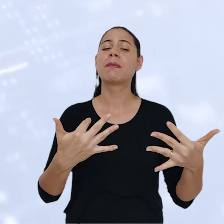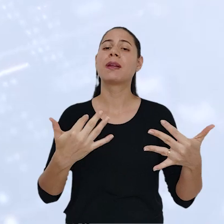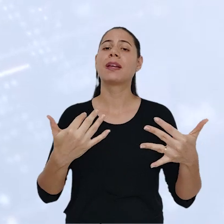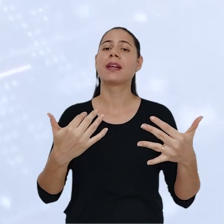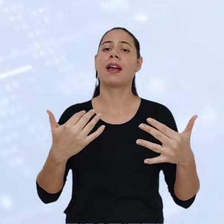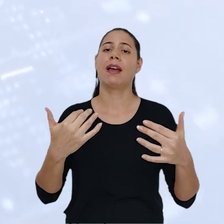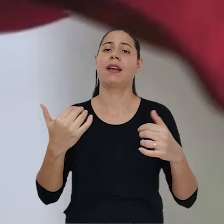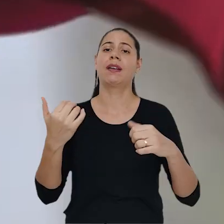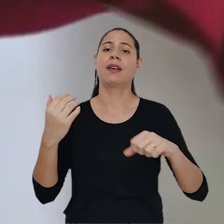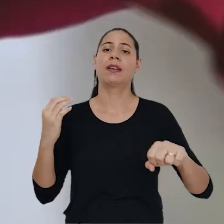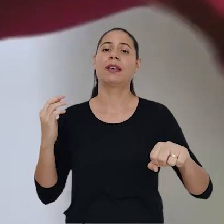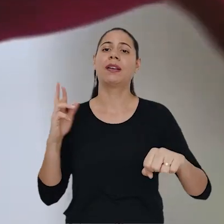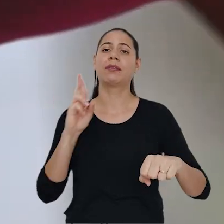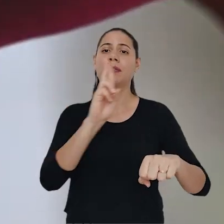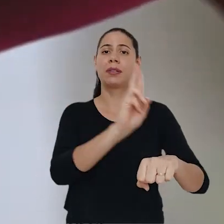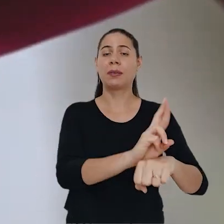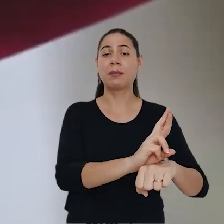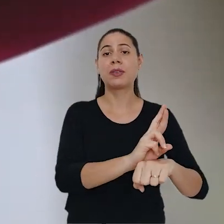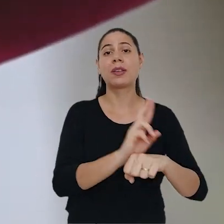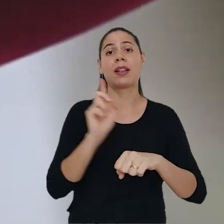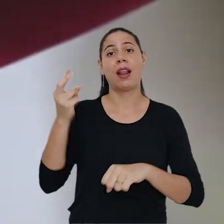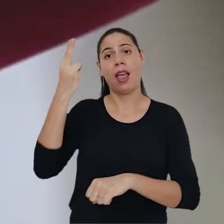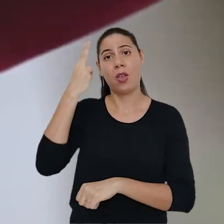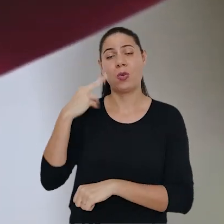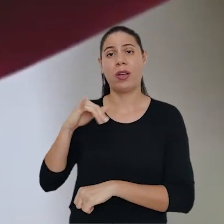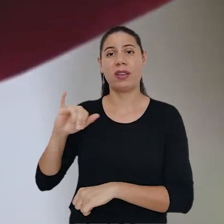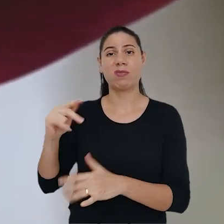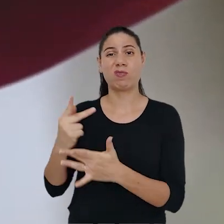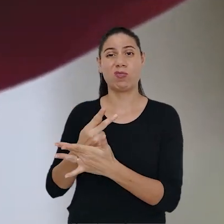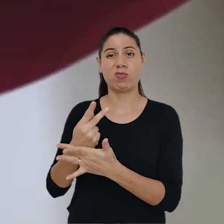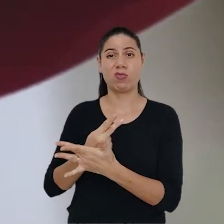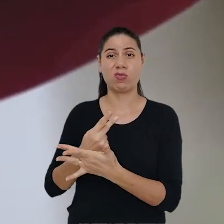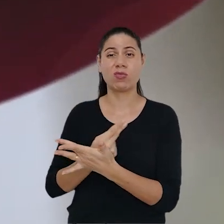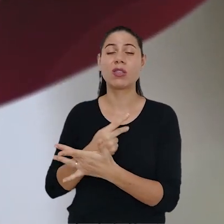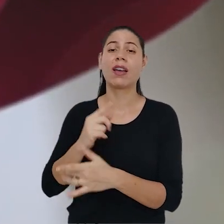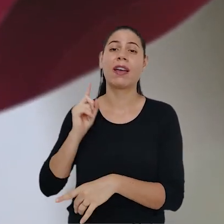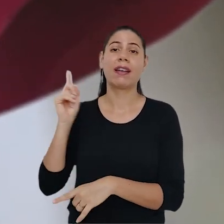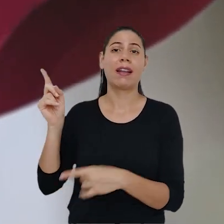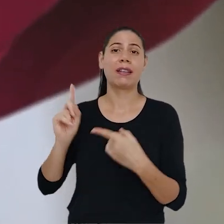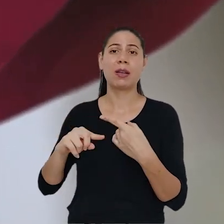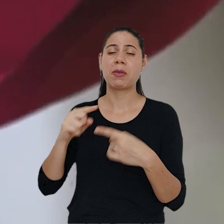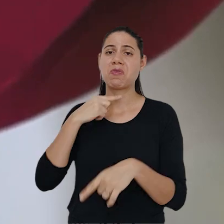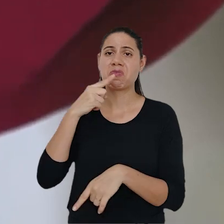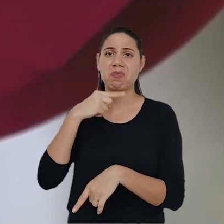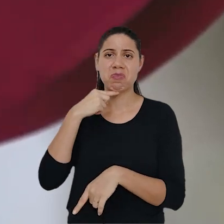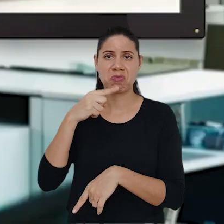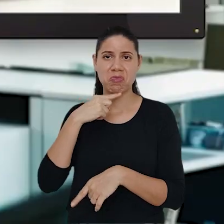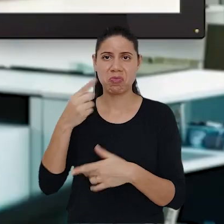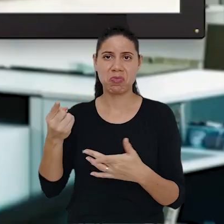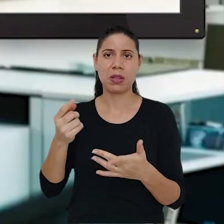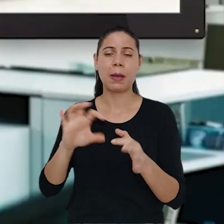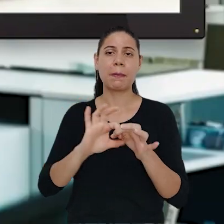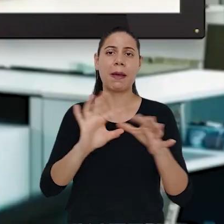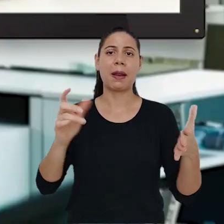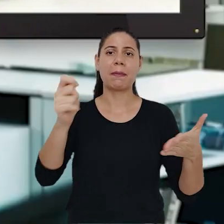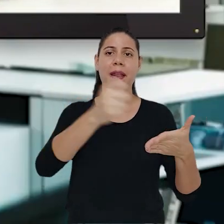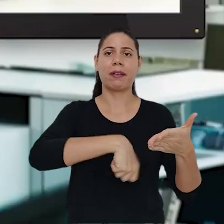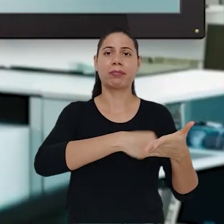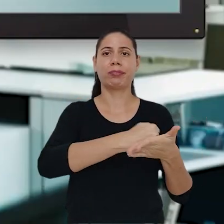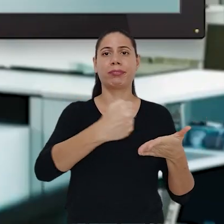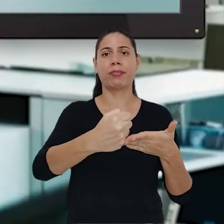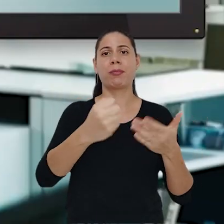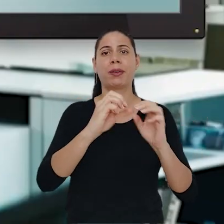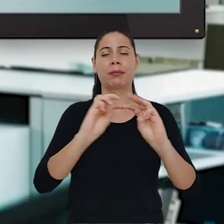na capital do Haiti vinha operando de modo precário e o posto consular também não funcionava para emissão do visto, nem mesmo no modo